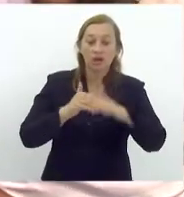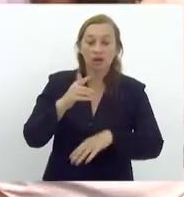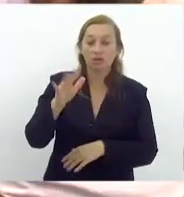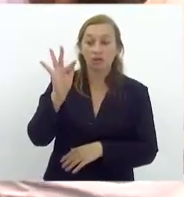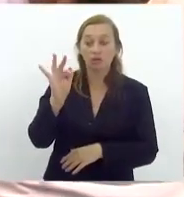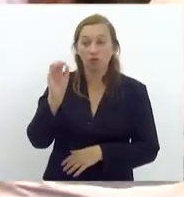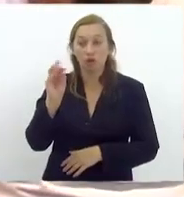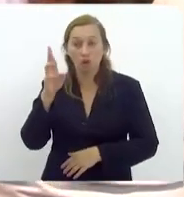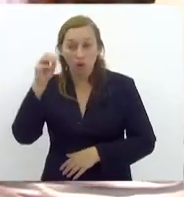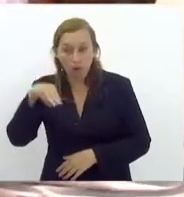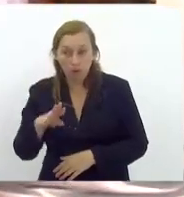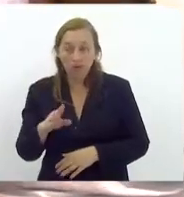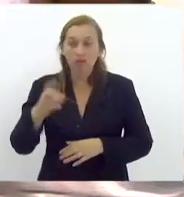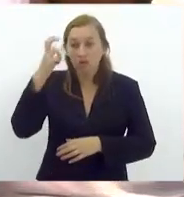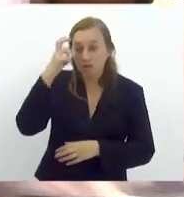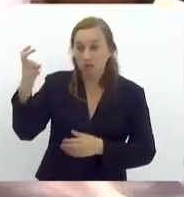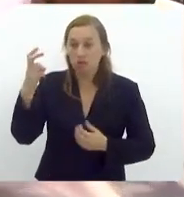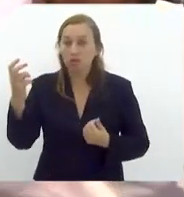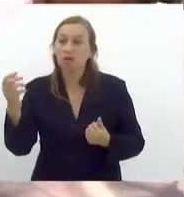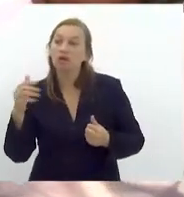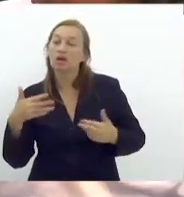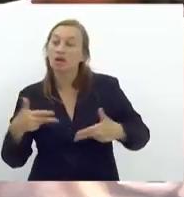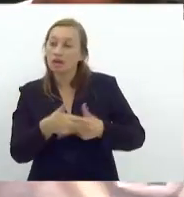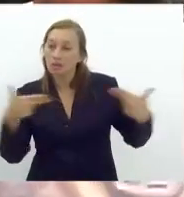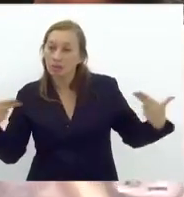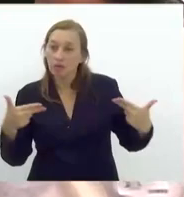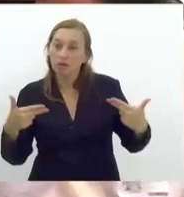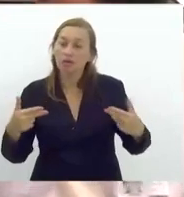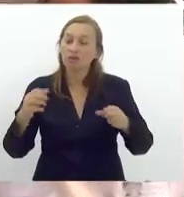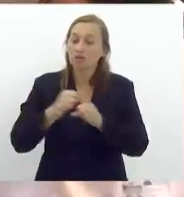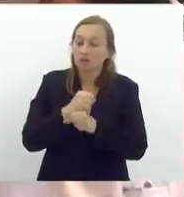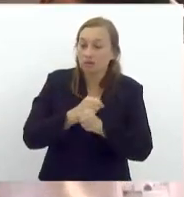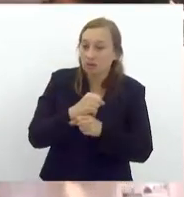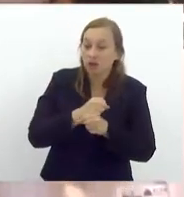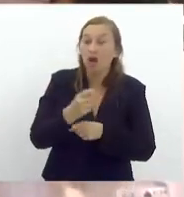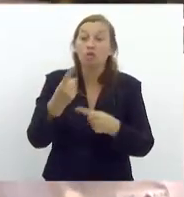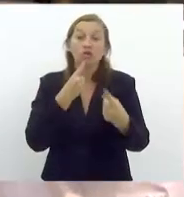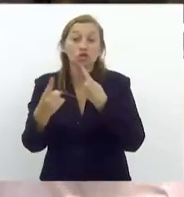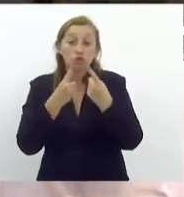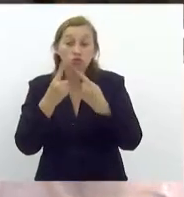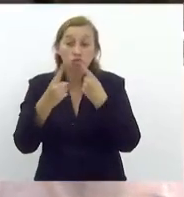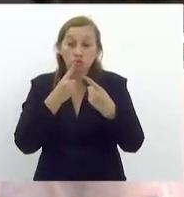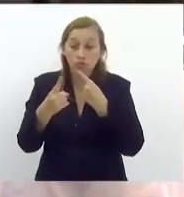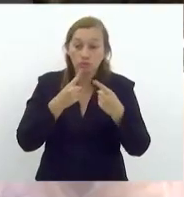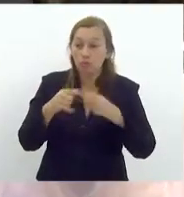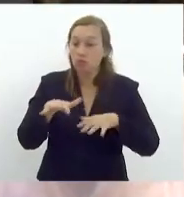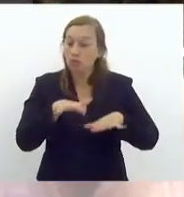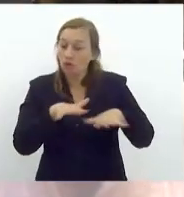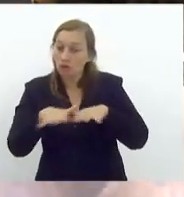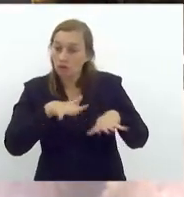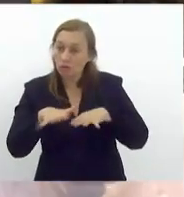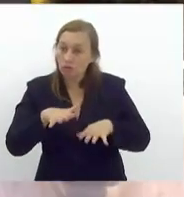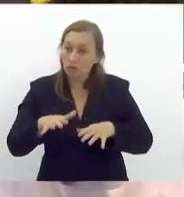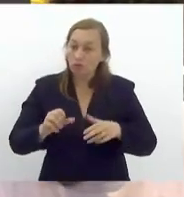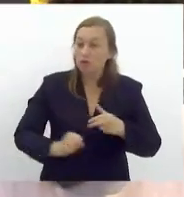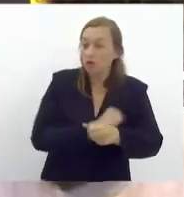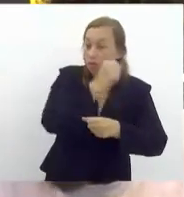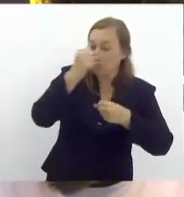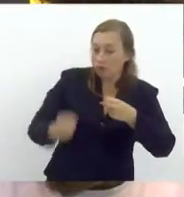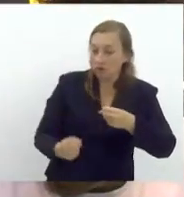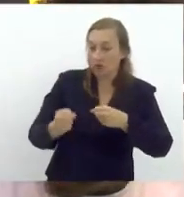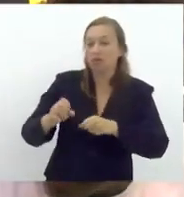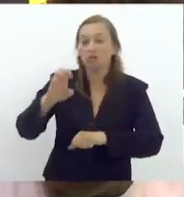hip hop a ser realizado anualmente com o objetivo de discutir entre o movimento que poderes do Estado